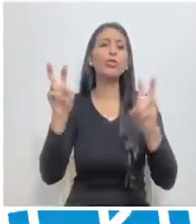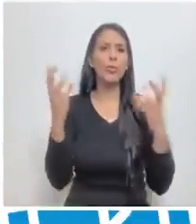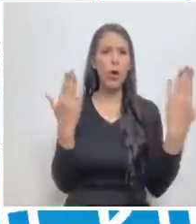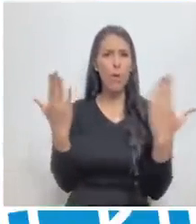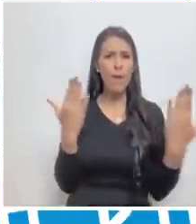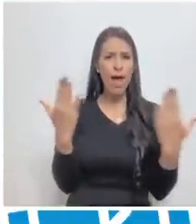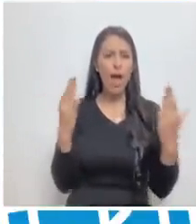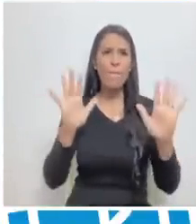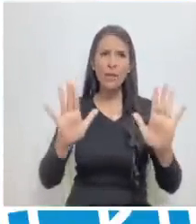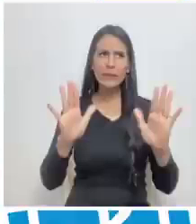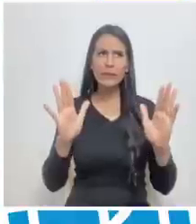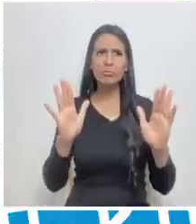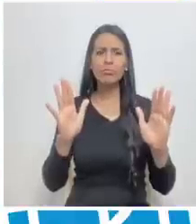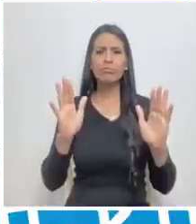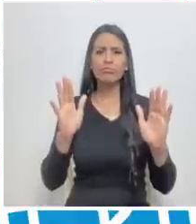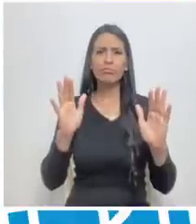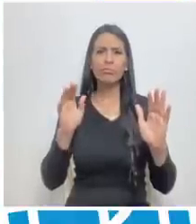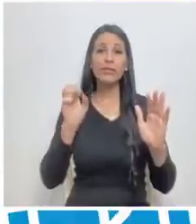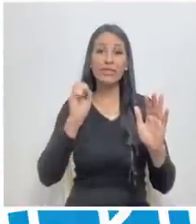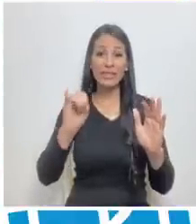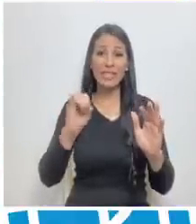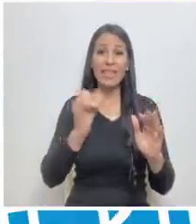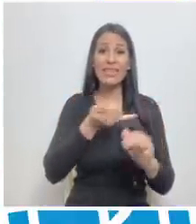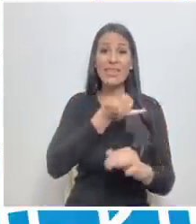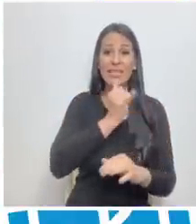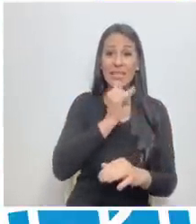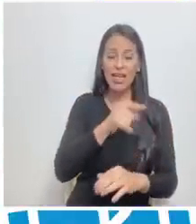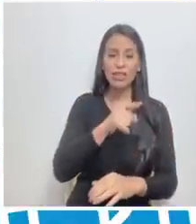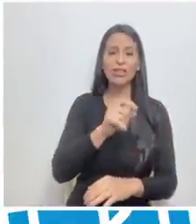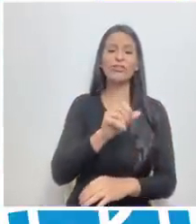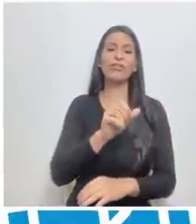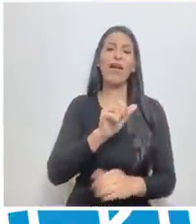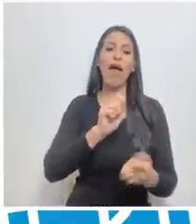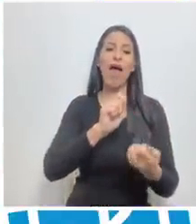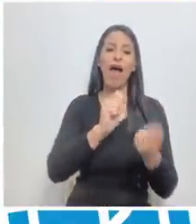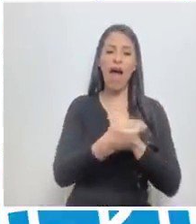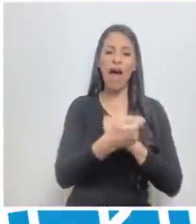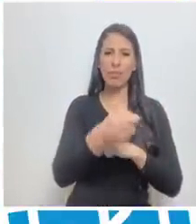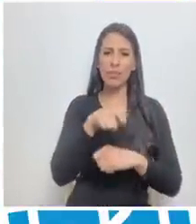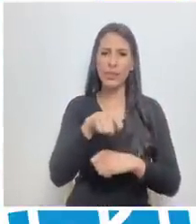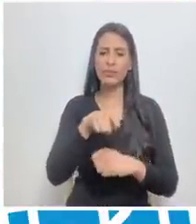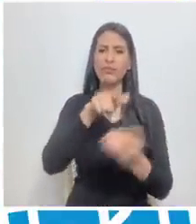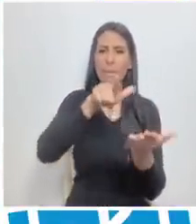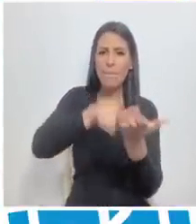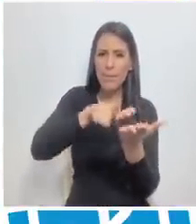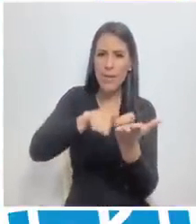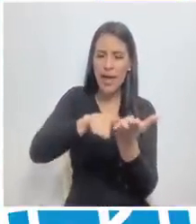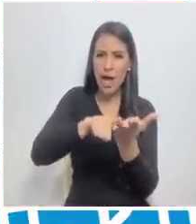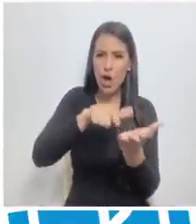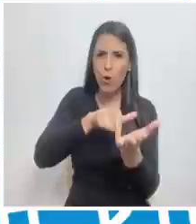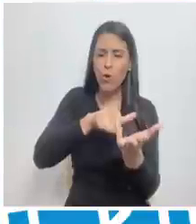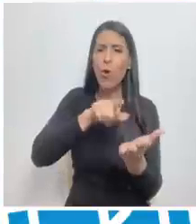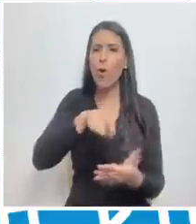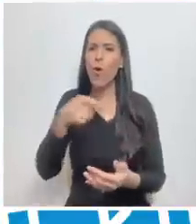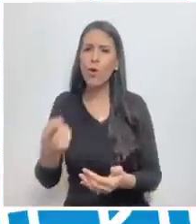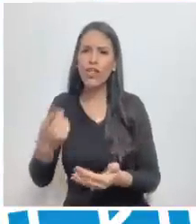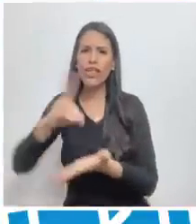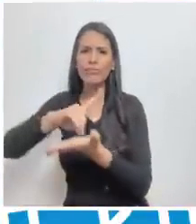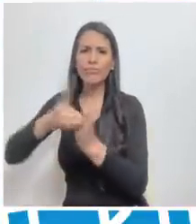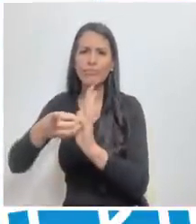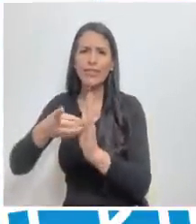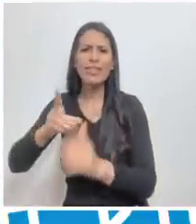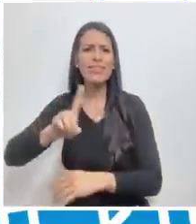forma na testagem adaptativa, na testagem lápis e papel e na digital não adaptativa, né?